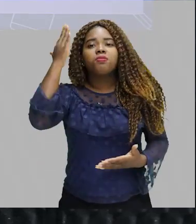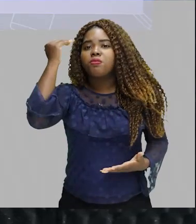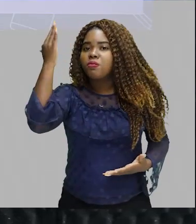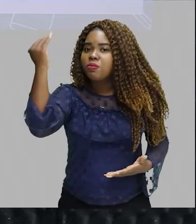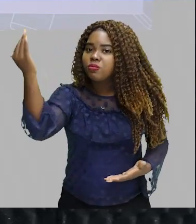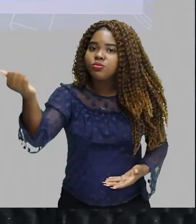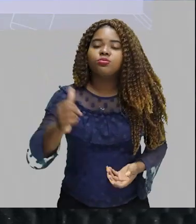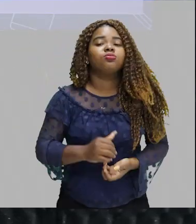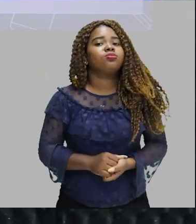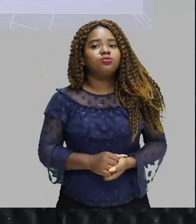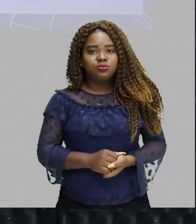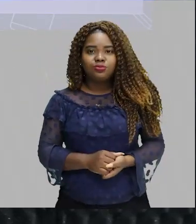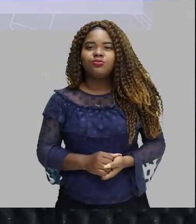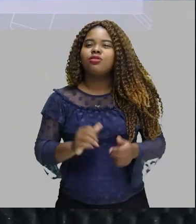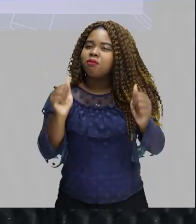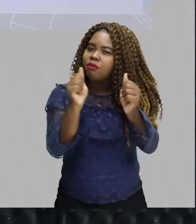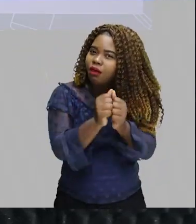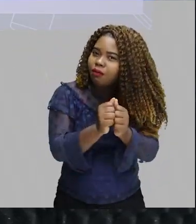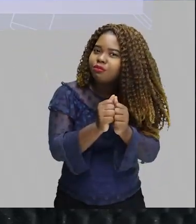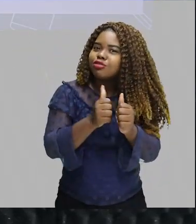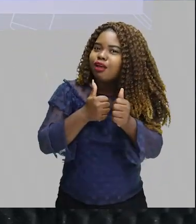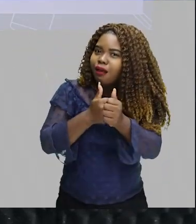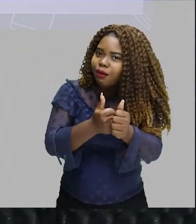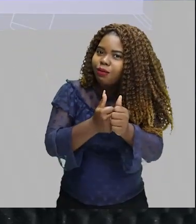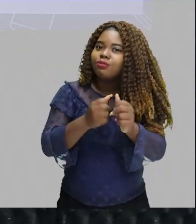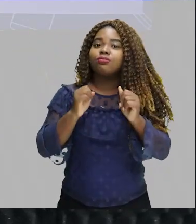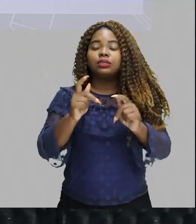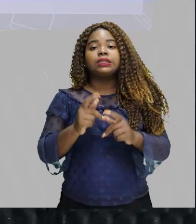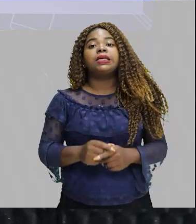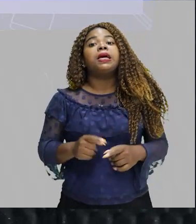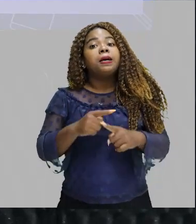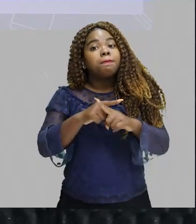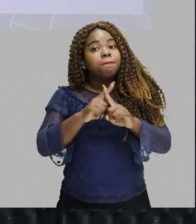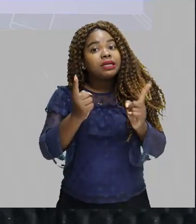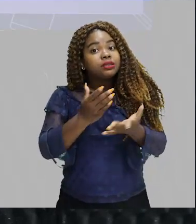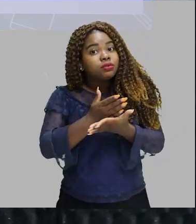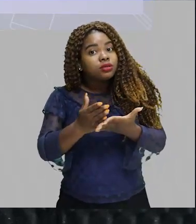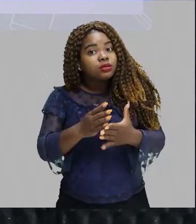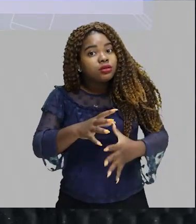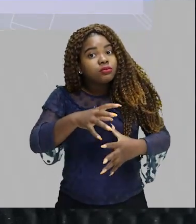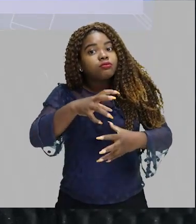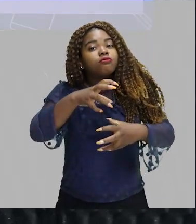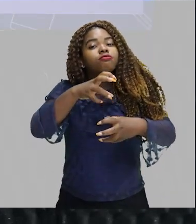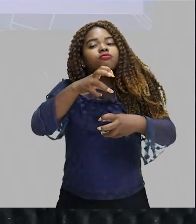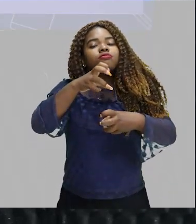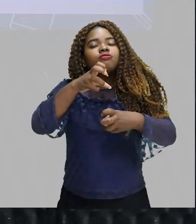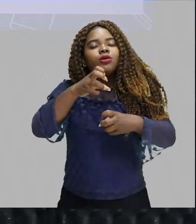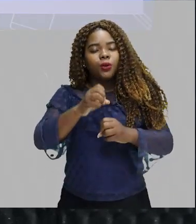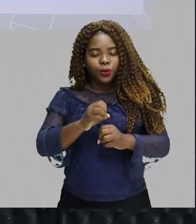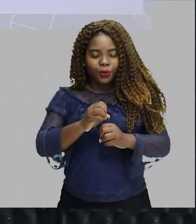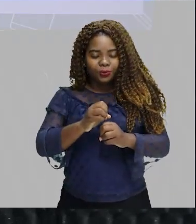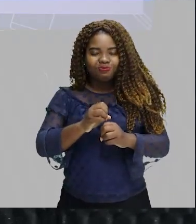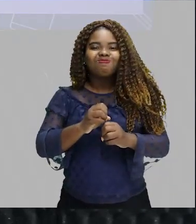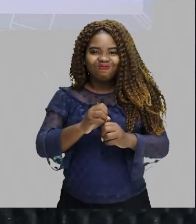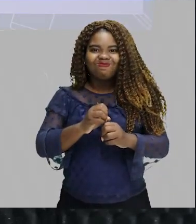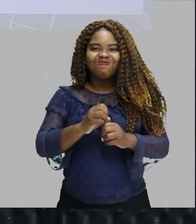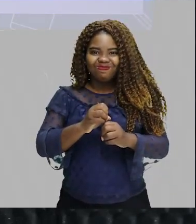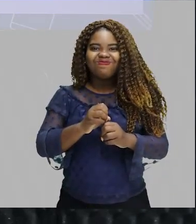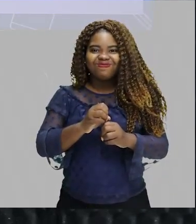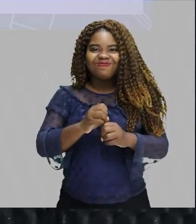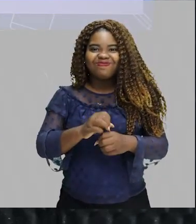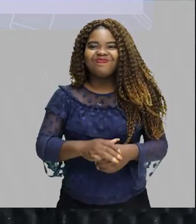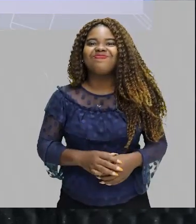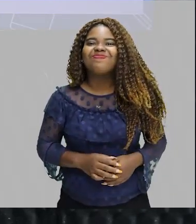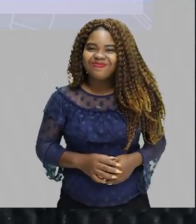sucesso. Então, vem comigo, tá? Mas só para a gente começar. Vamos lá, dá aquela respirada, ó. Oxigena